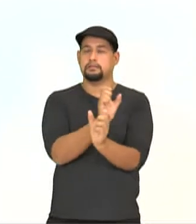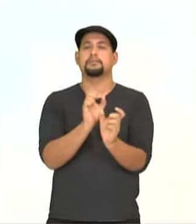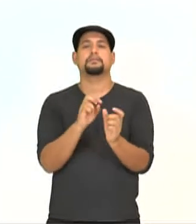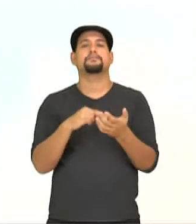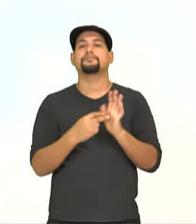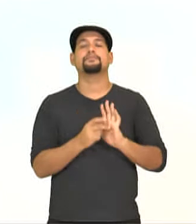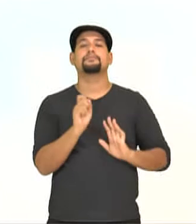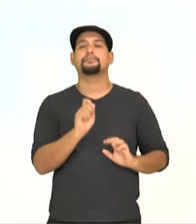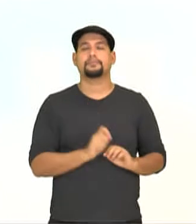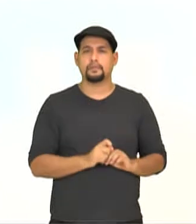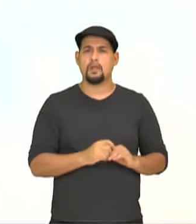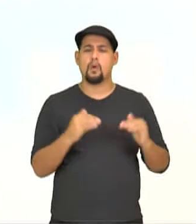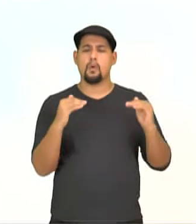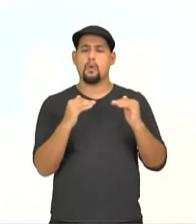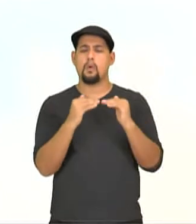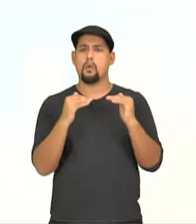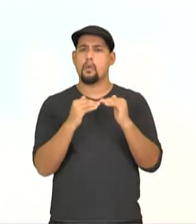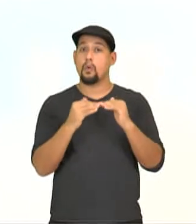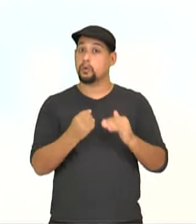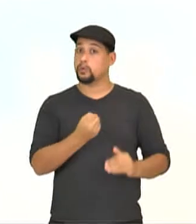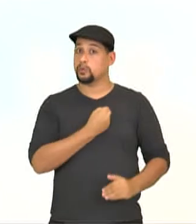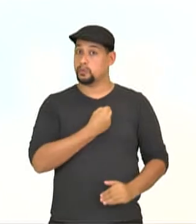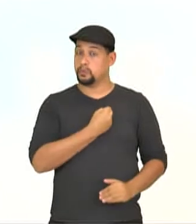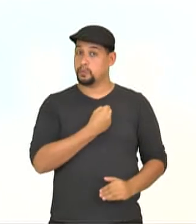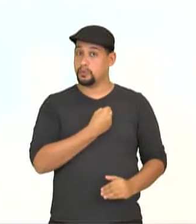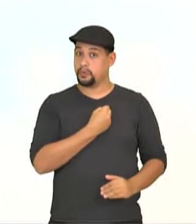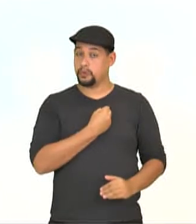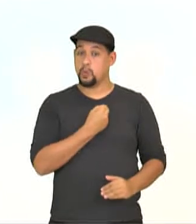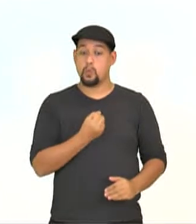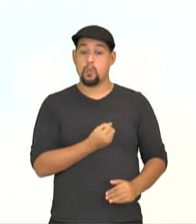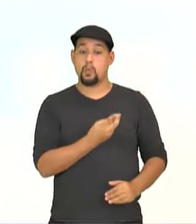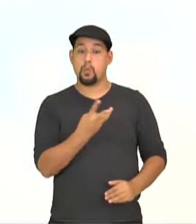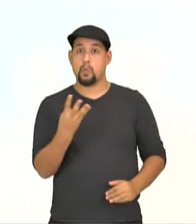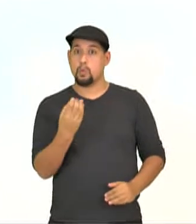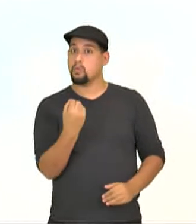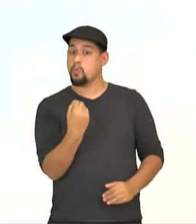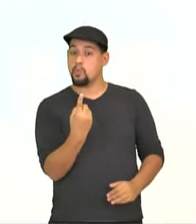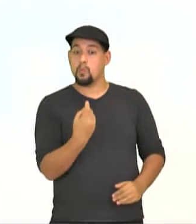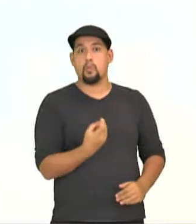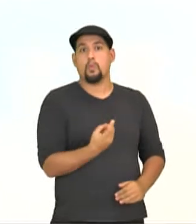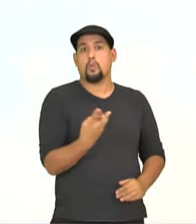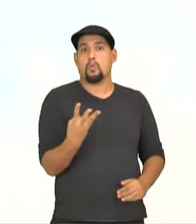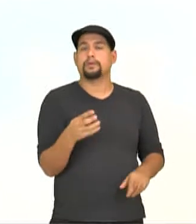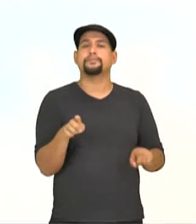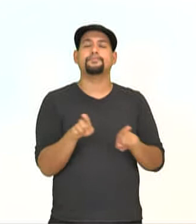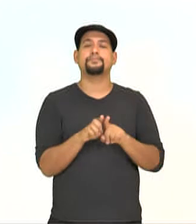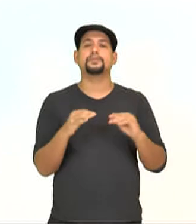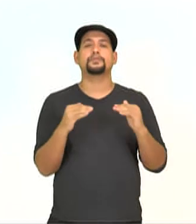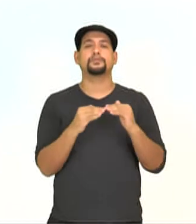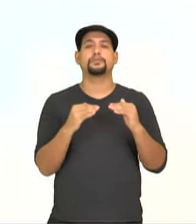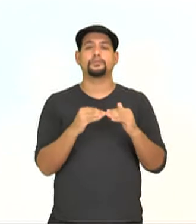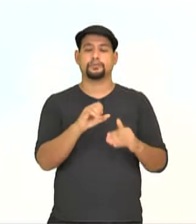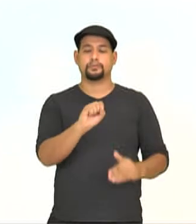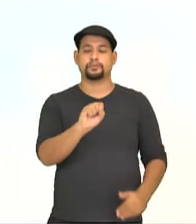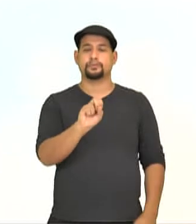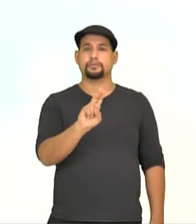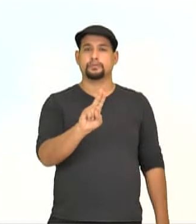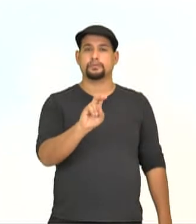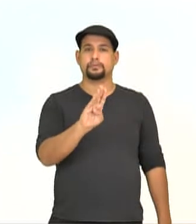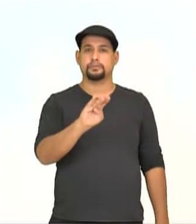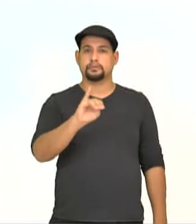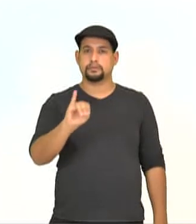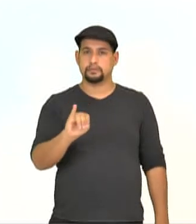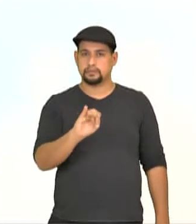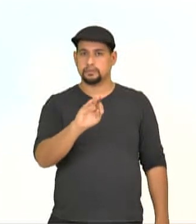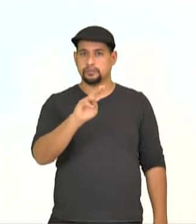sustantivo, concuerdan em número, singular e plural, e com el sustantivo. Exemplo,